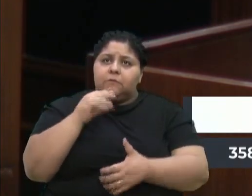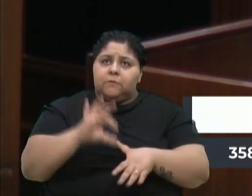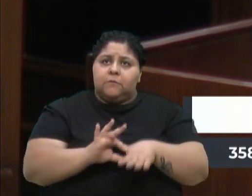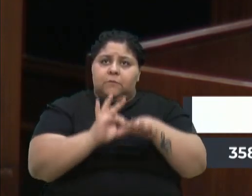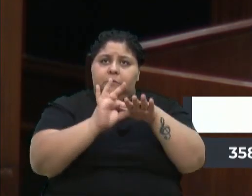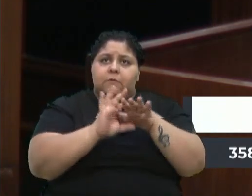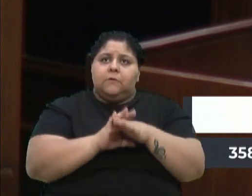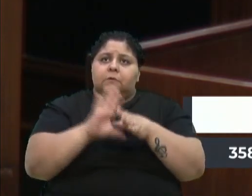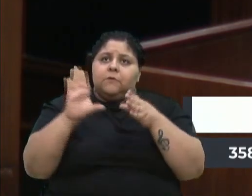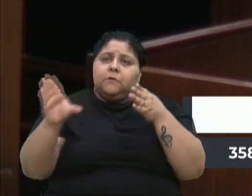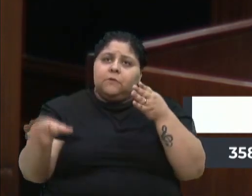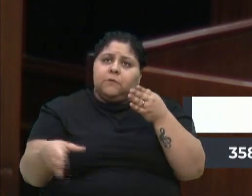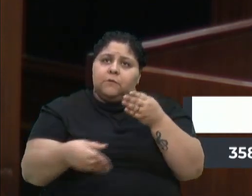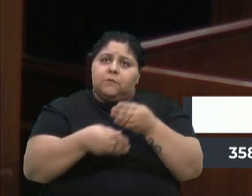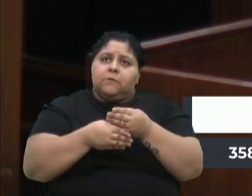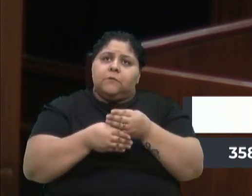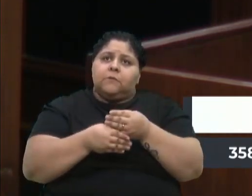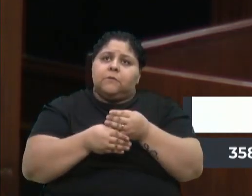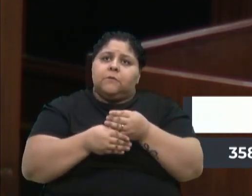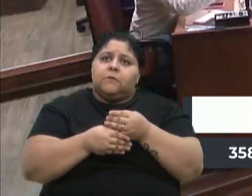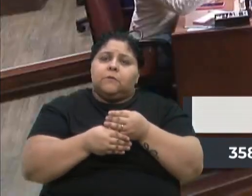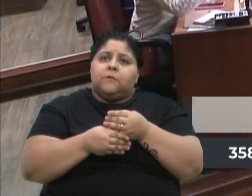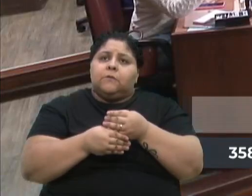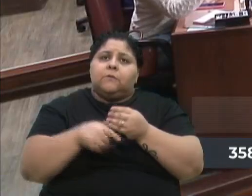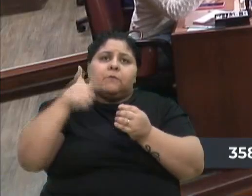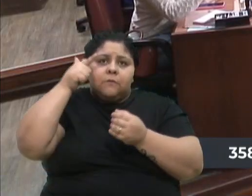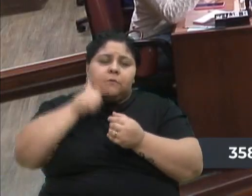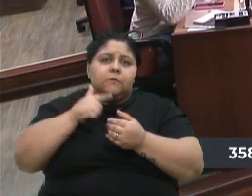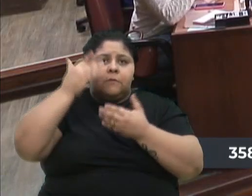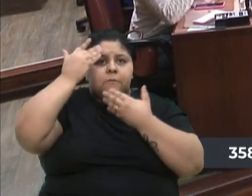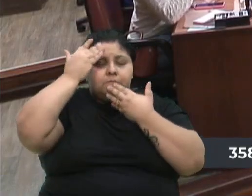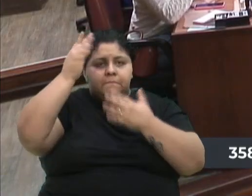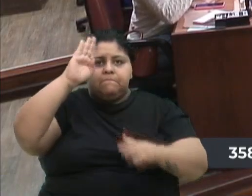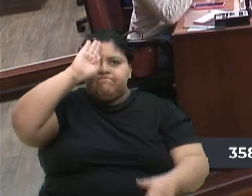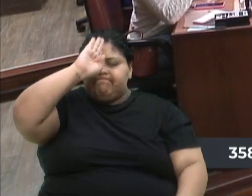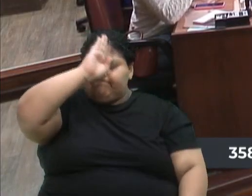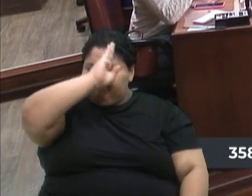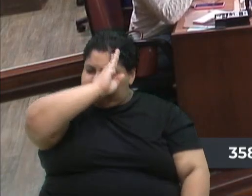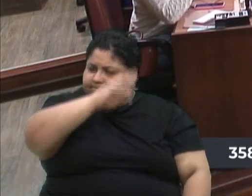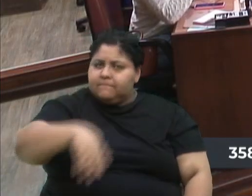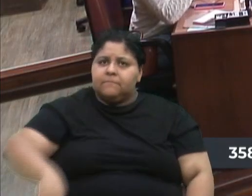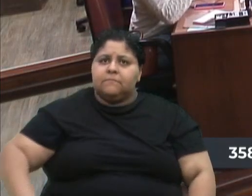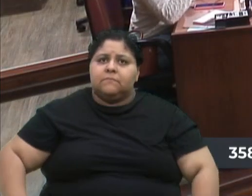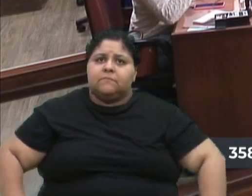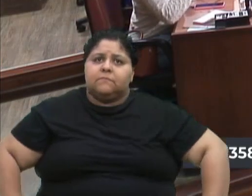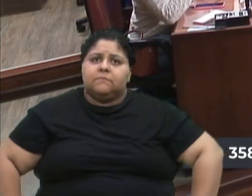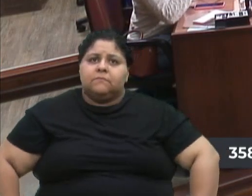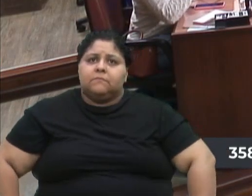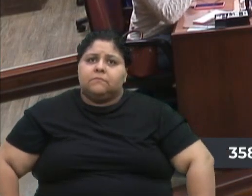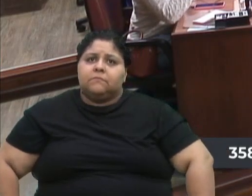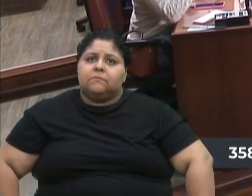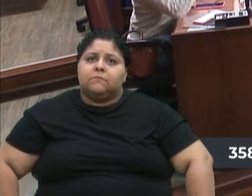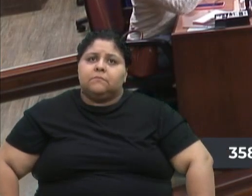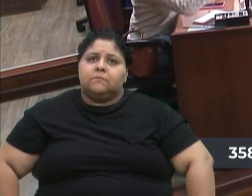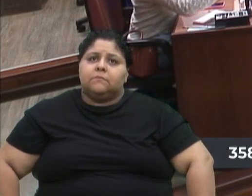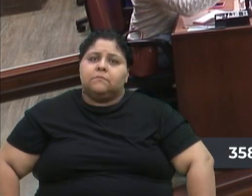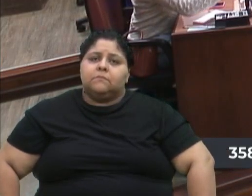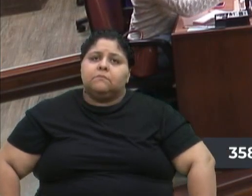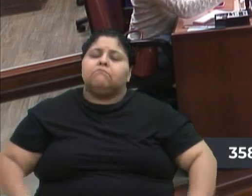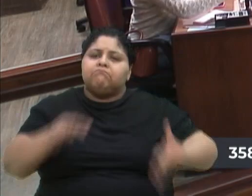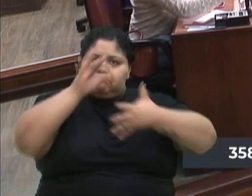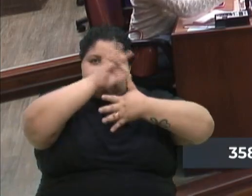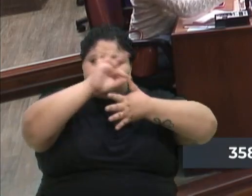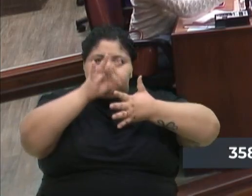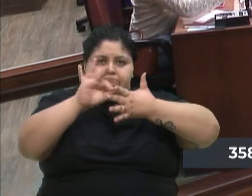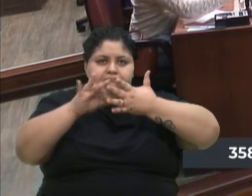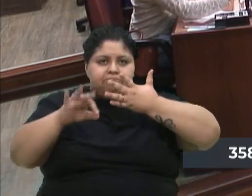O aparte, vereador Lucas, depois eu já peço. Obrigado, vereador Bressan. Acho que o senhor traz uma declaração de líder para a bancada do PT. Né? Eu achei